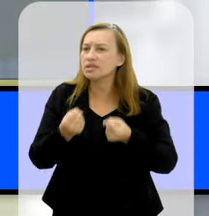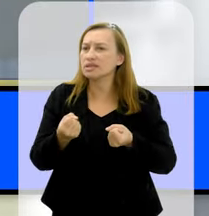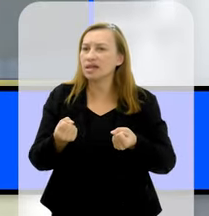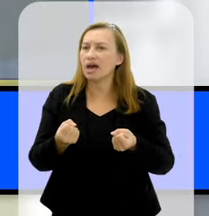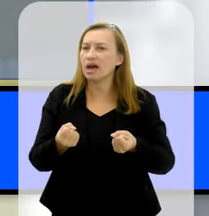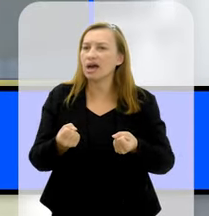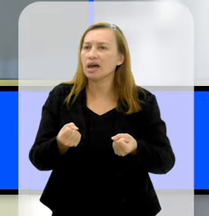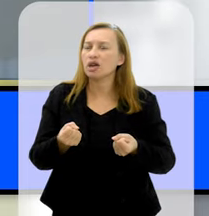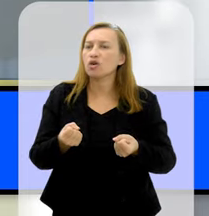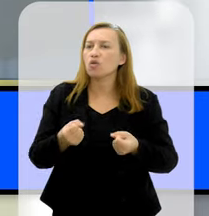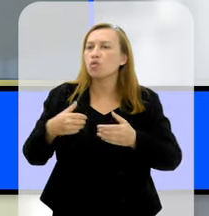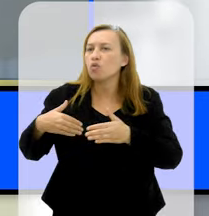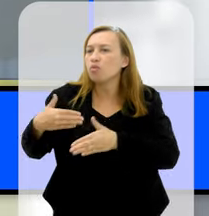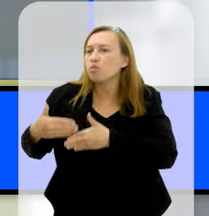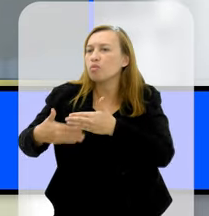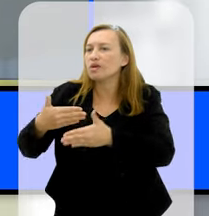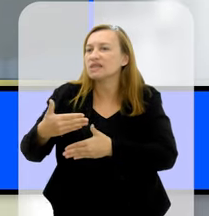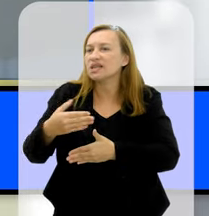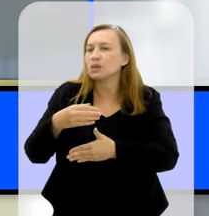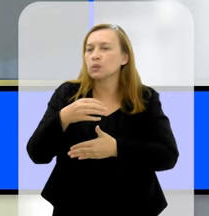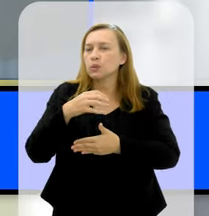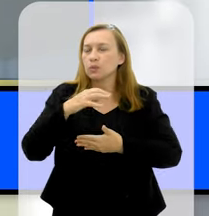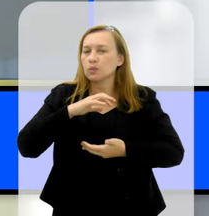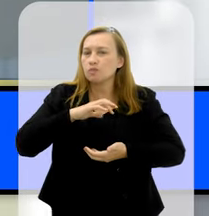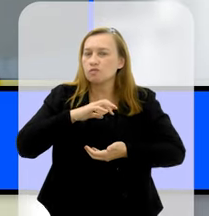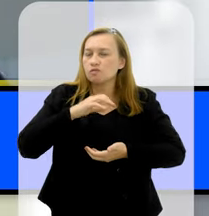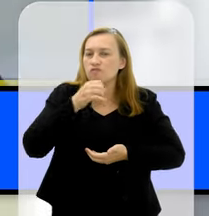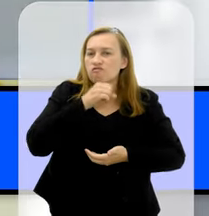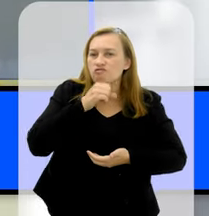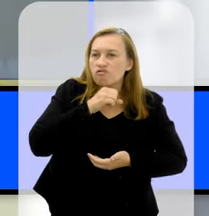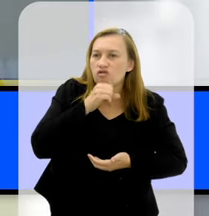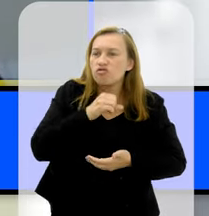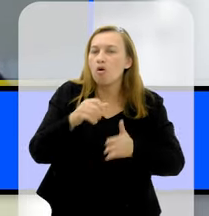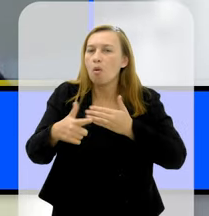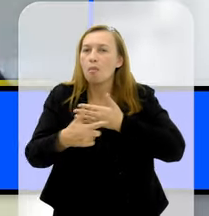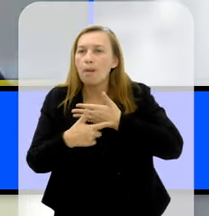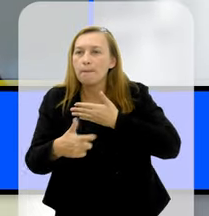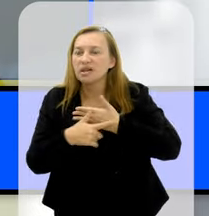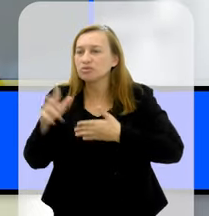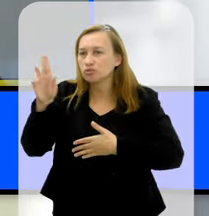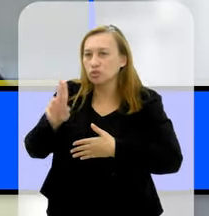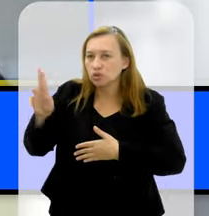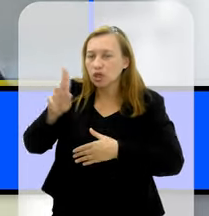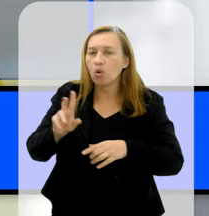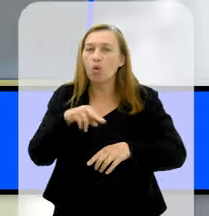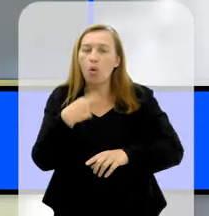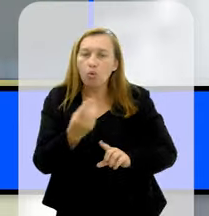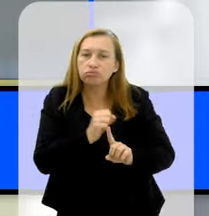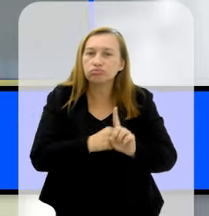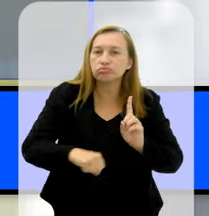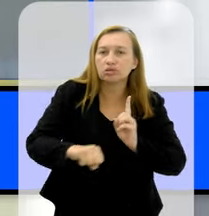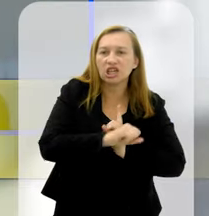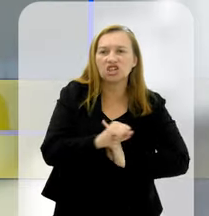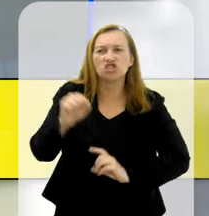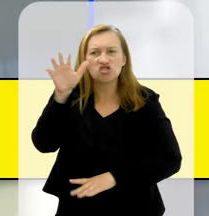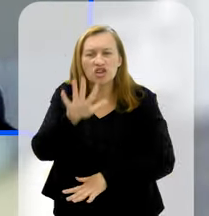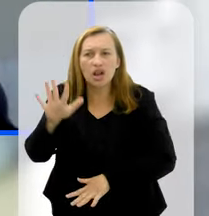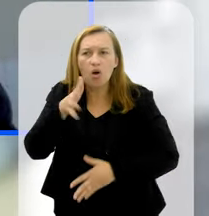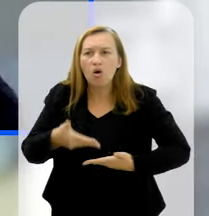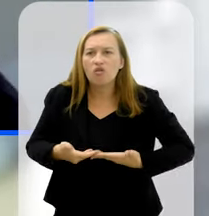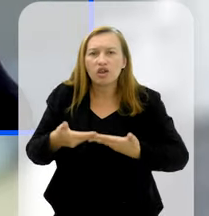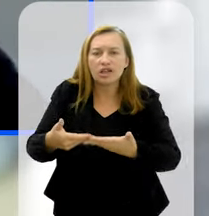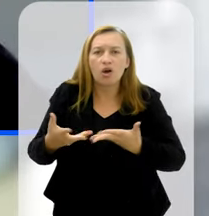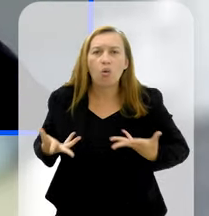reforçar que com o processo do envelhecimento, o papel das universidades ou da sociedade de maneira geral